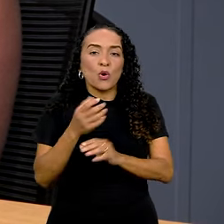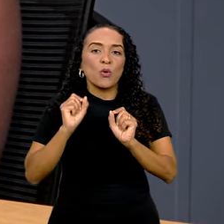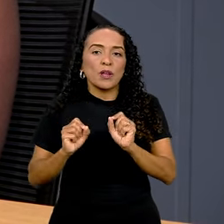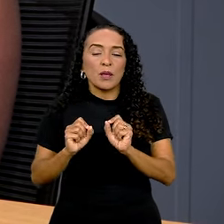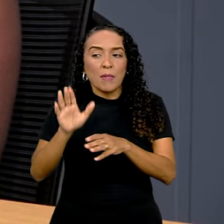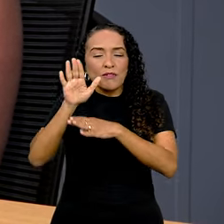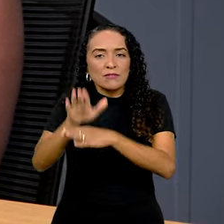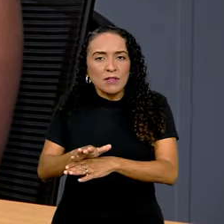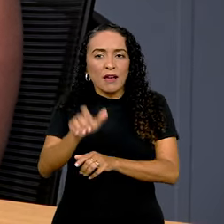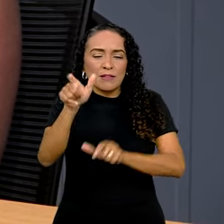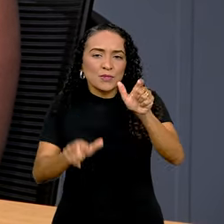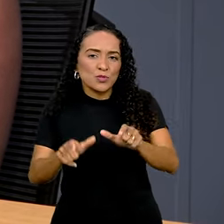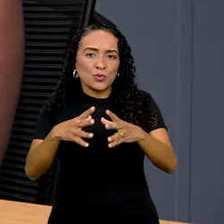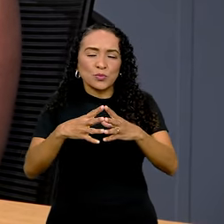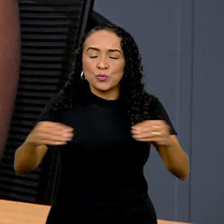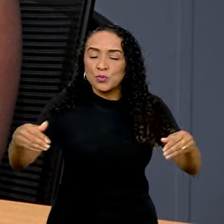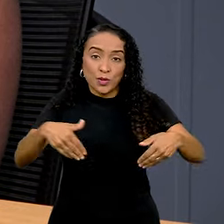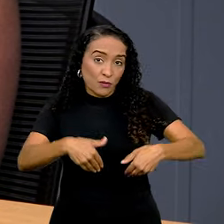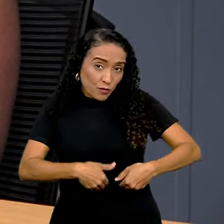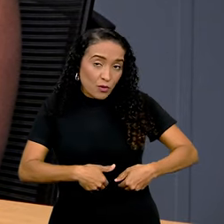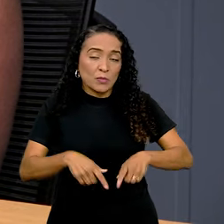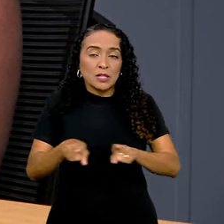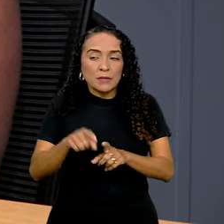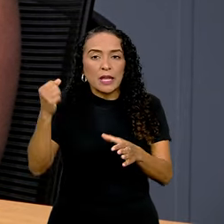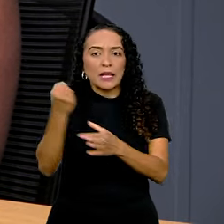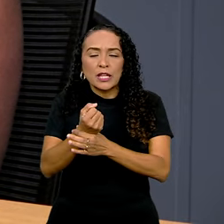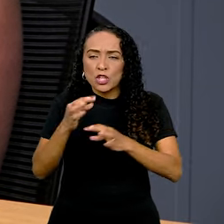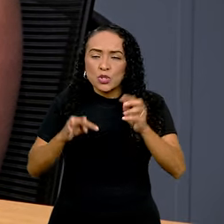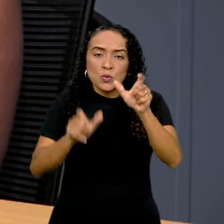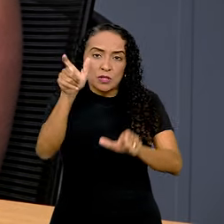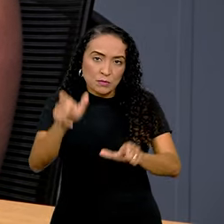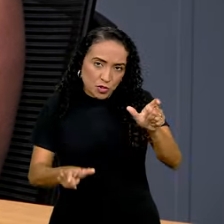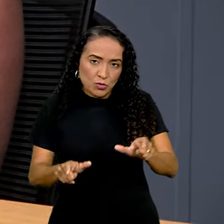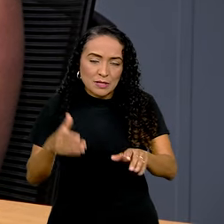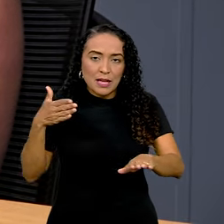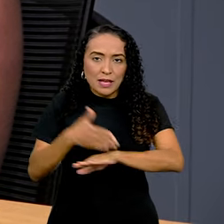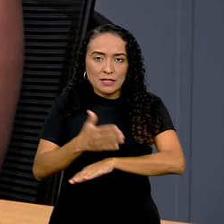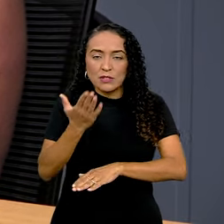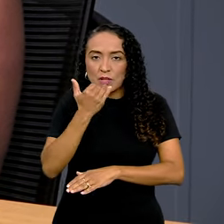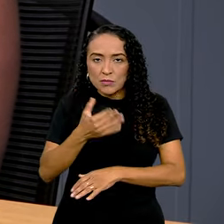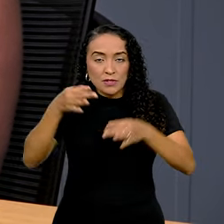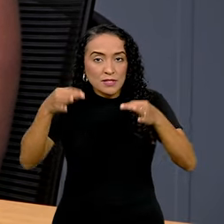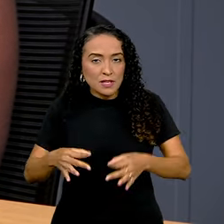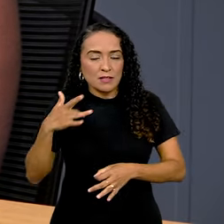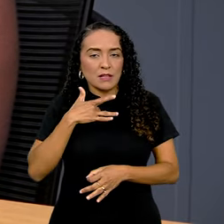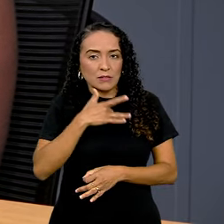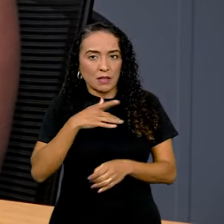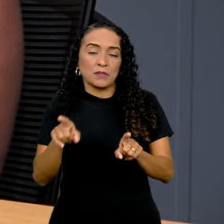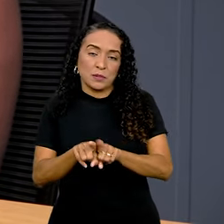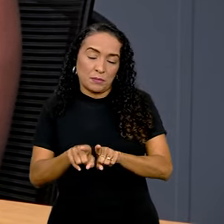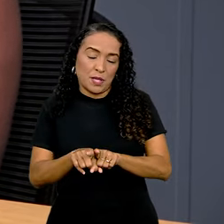para livrar todos os brasileiros e brasileiras da fome e garantir a todas as pessoas acesso à Alimentação adequada e